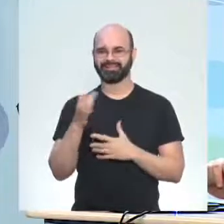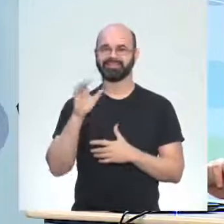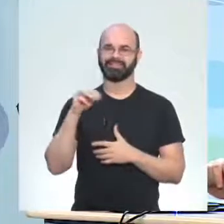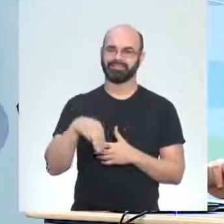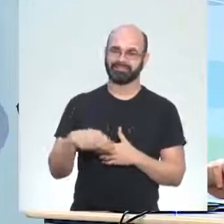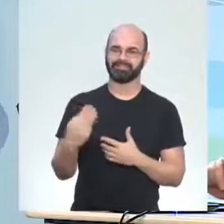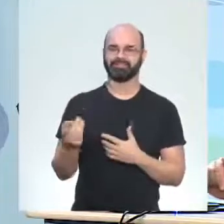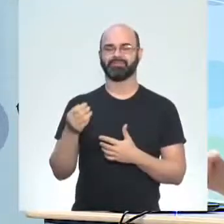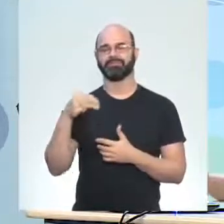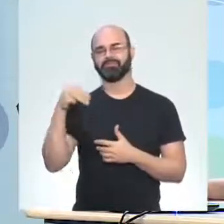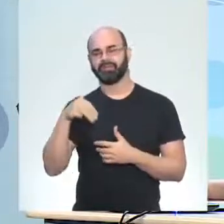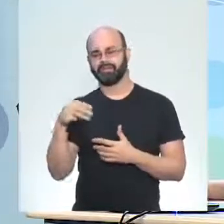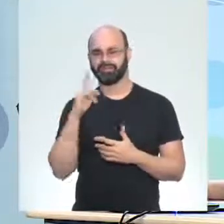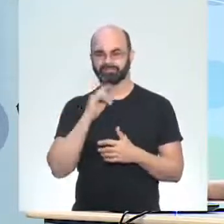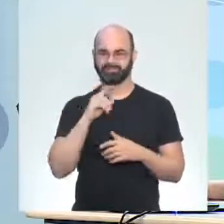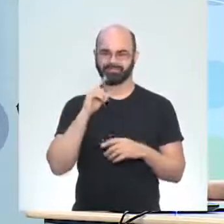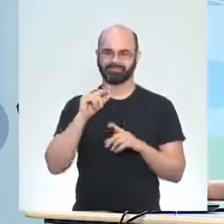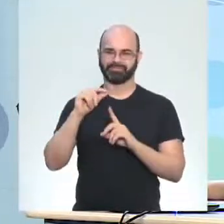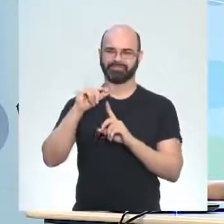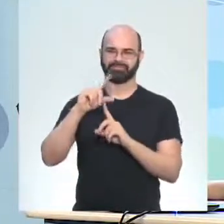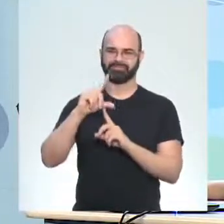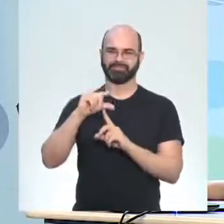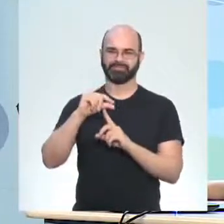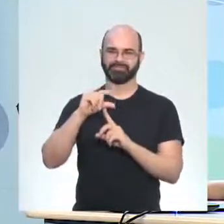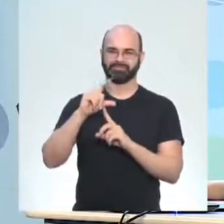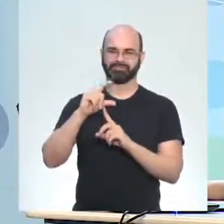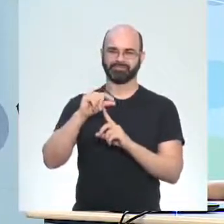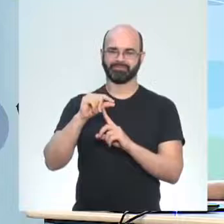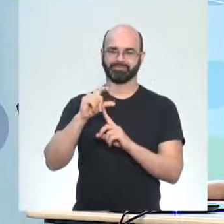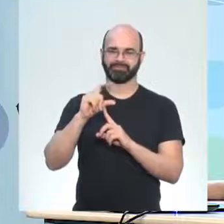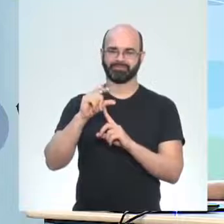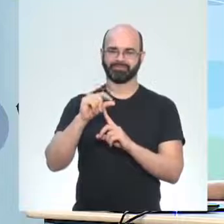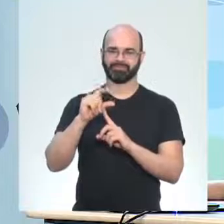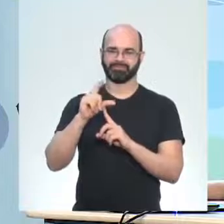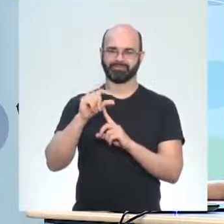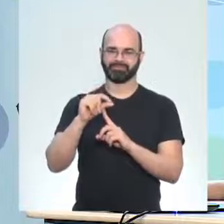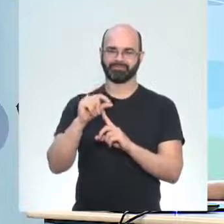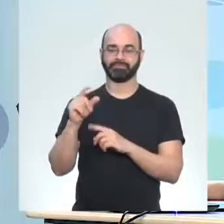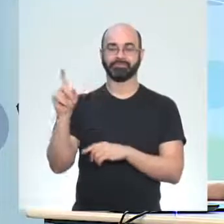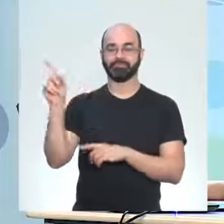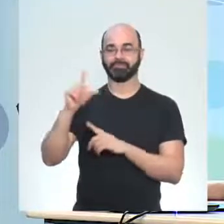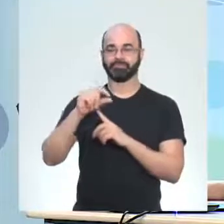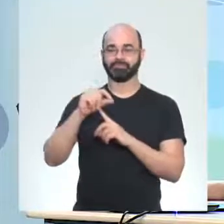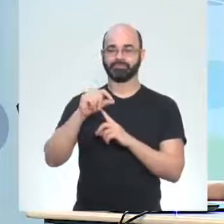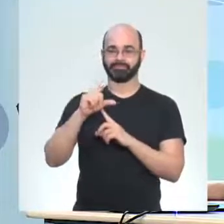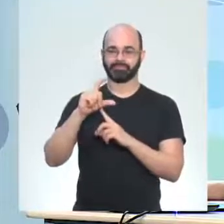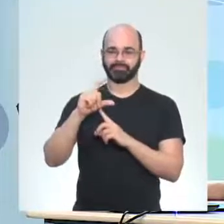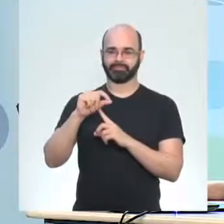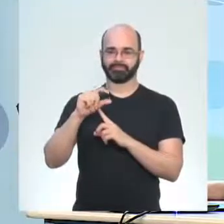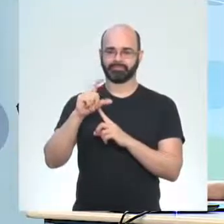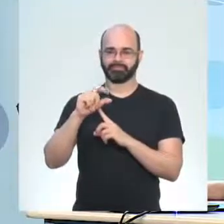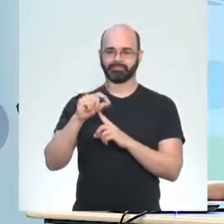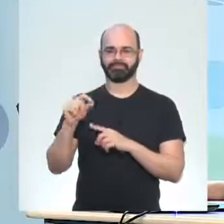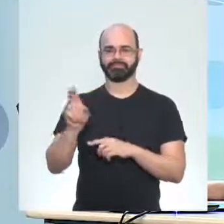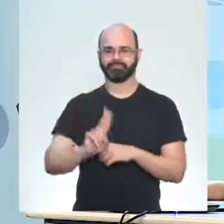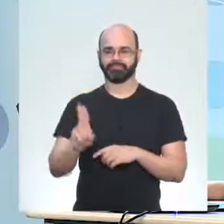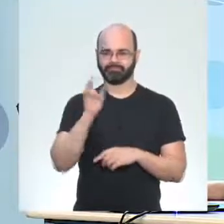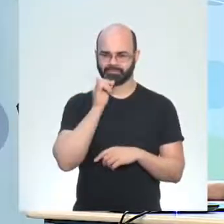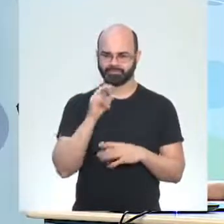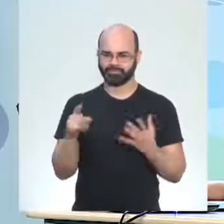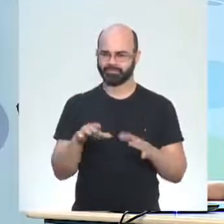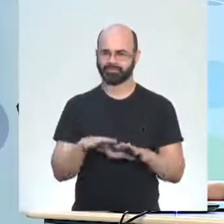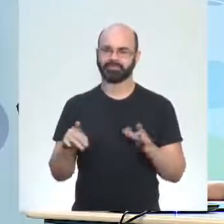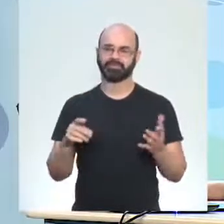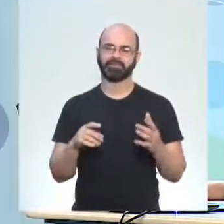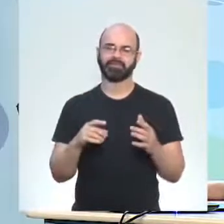em milímetro. E a gente utiliza mais o milímetro mesmo, né, professor? Porque esse daqui é um instrumento utilizado no chão de fábrica lá, na ferramentaria.